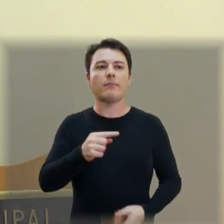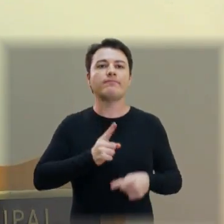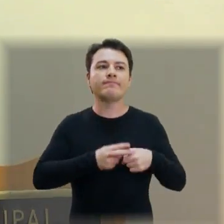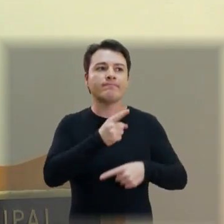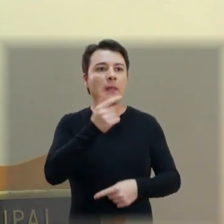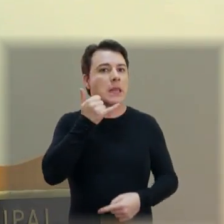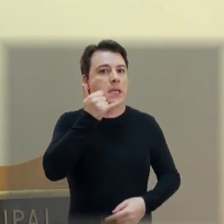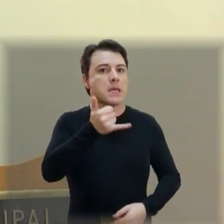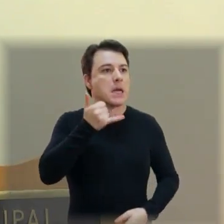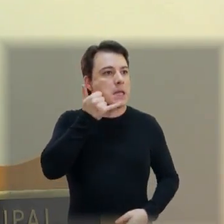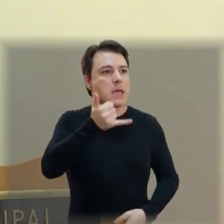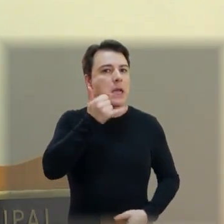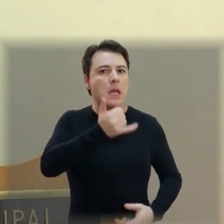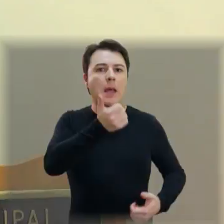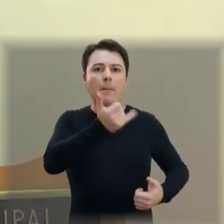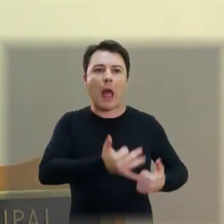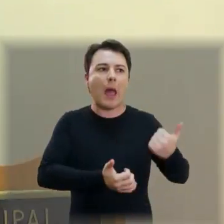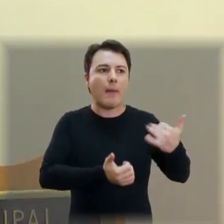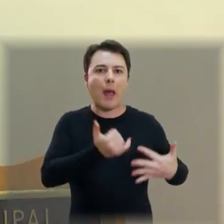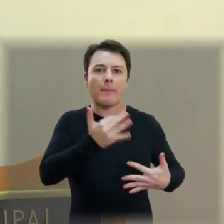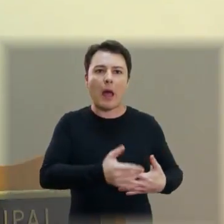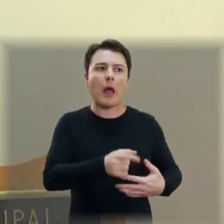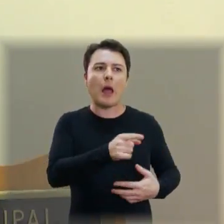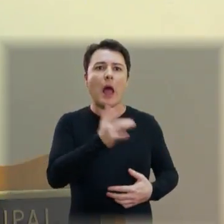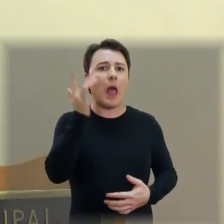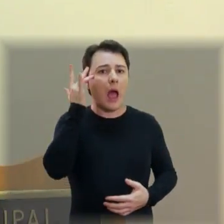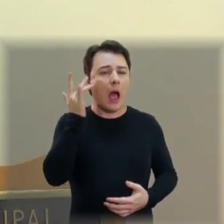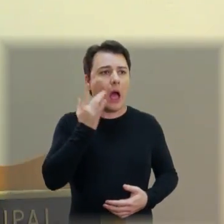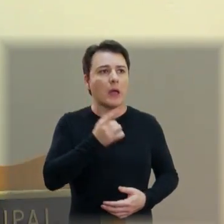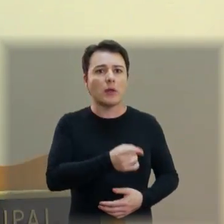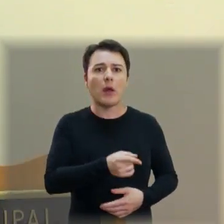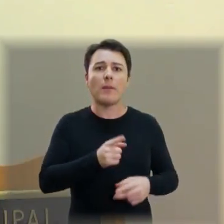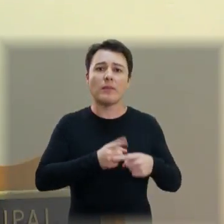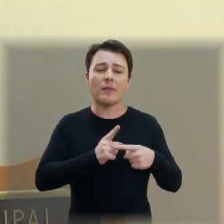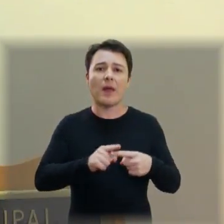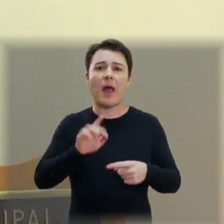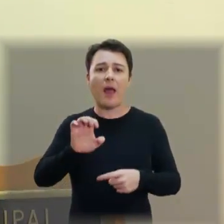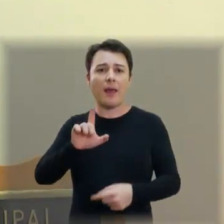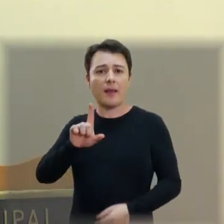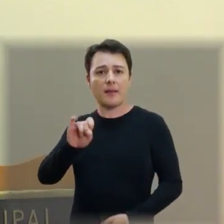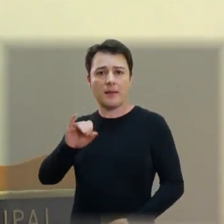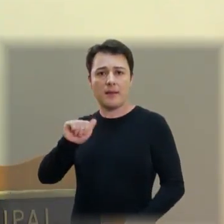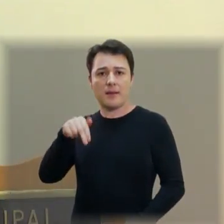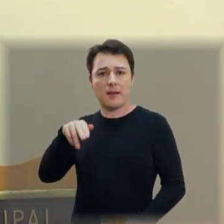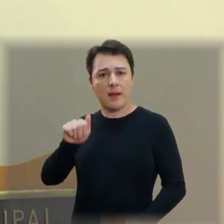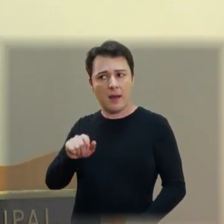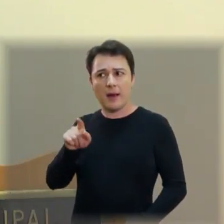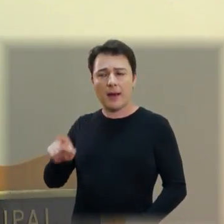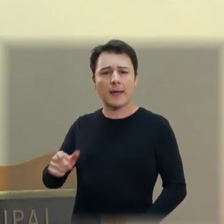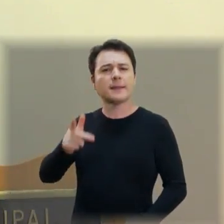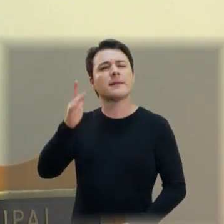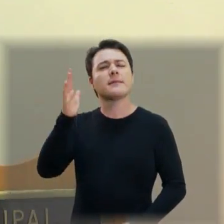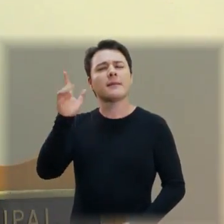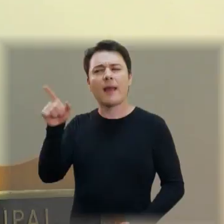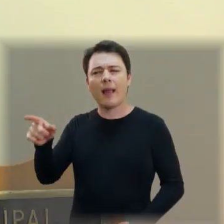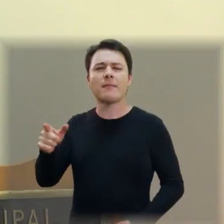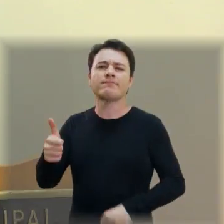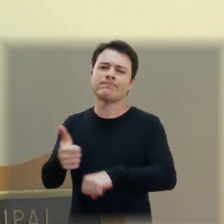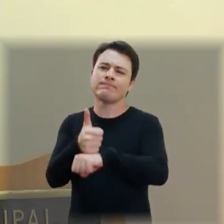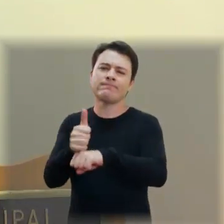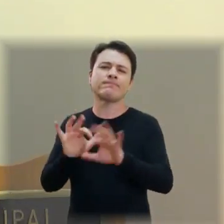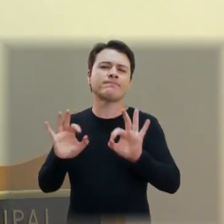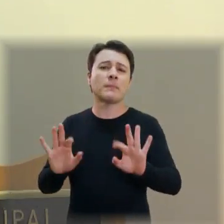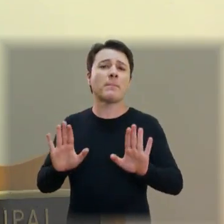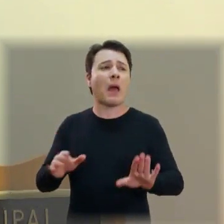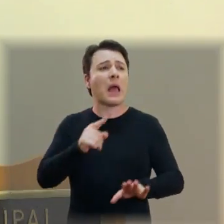lá e realmente explicam, eu acredito na capacidade da doutora Eliana Nainha, secretária de Saúde, muito capaz, né? mas